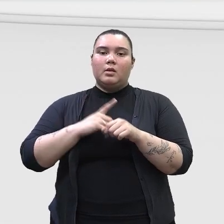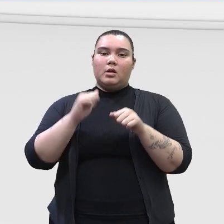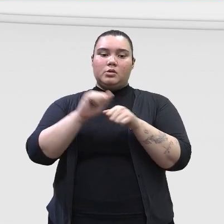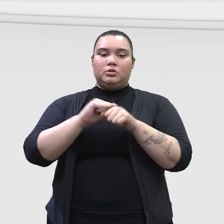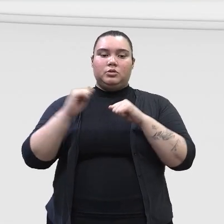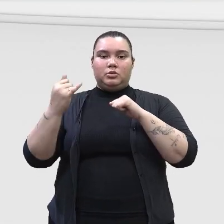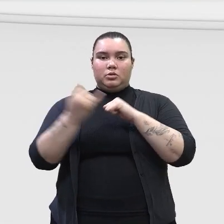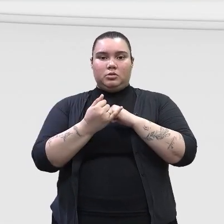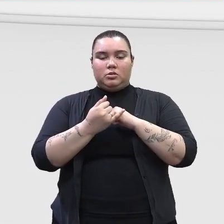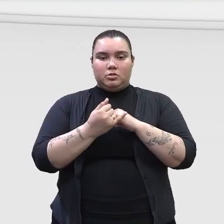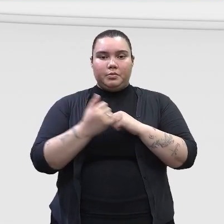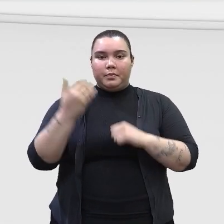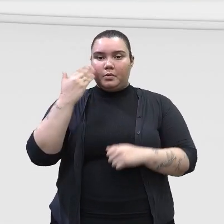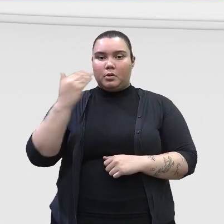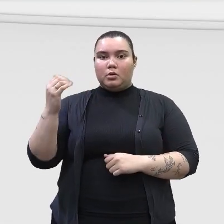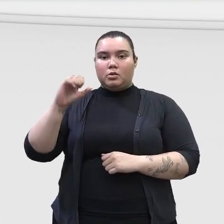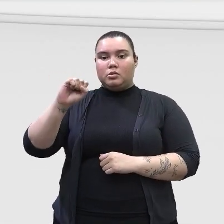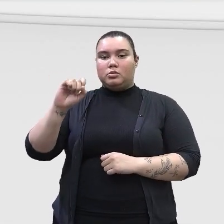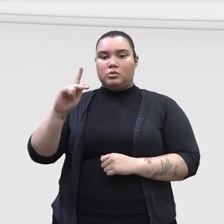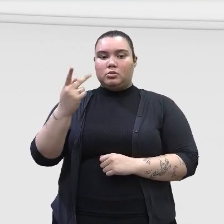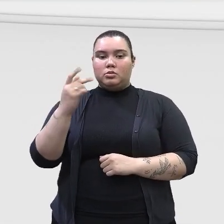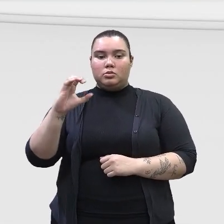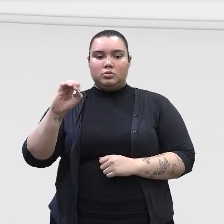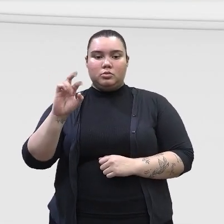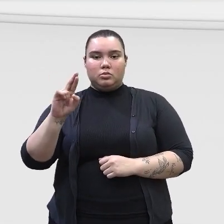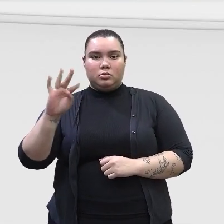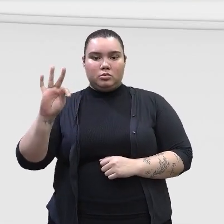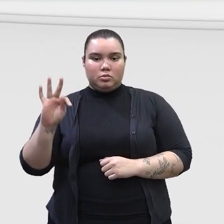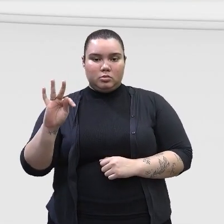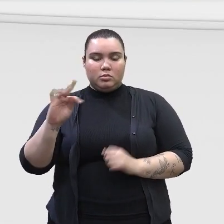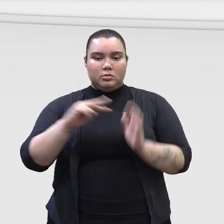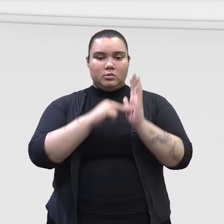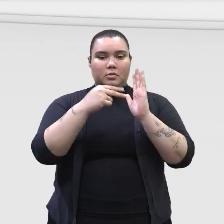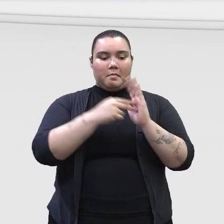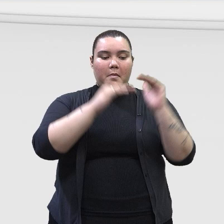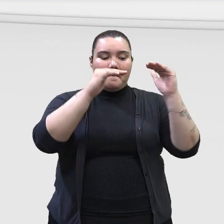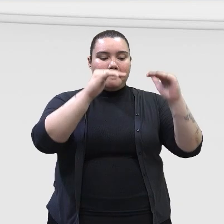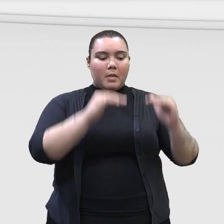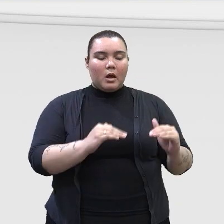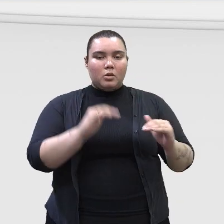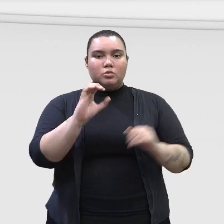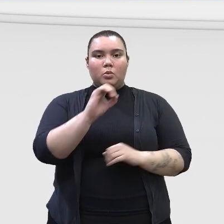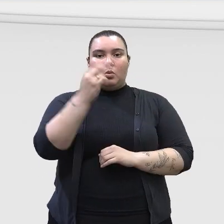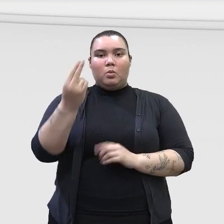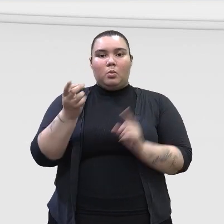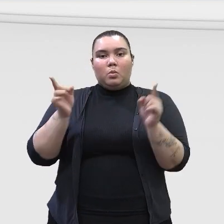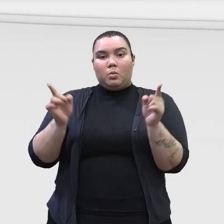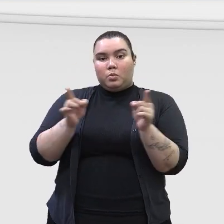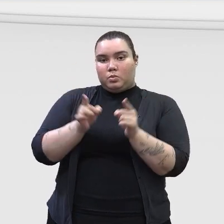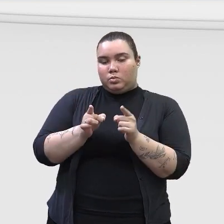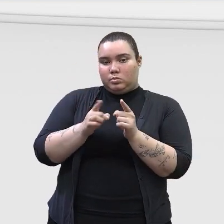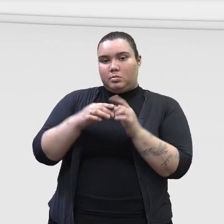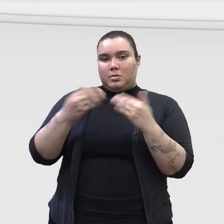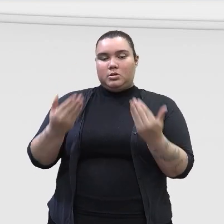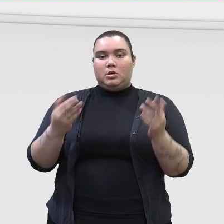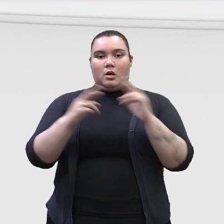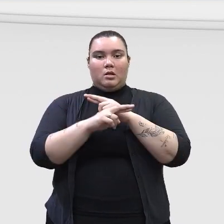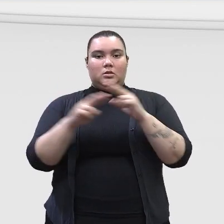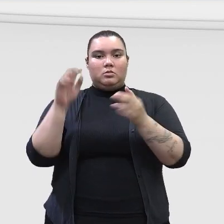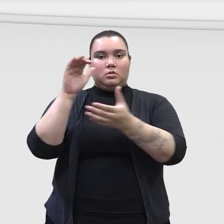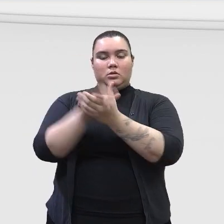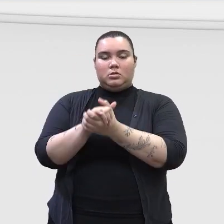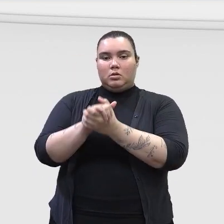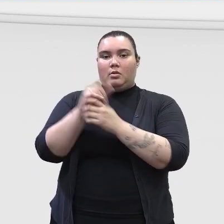adjetivo short, né, que significa baixo ou curto. Então, no caso aqui deles, né, baixo, né? Então, eles são o